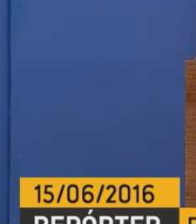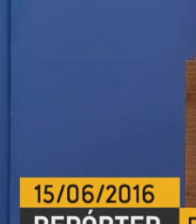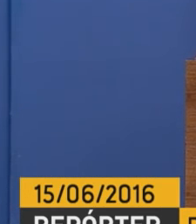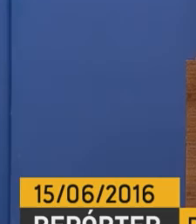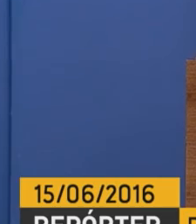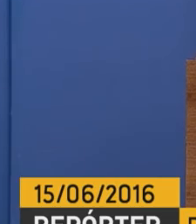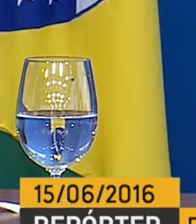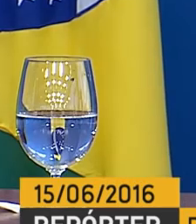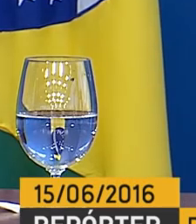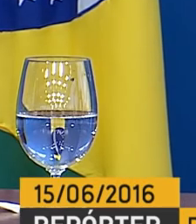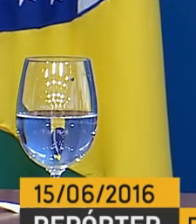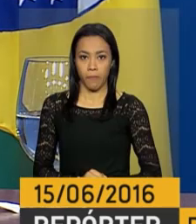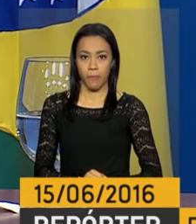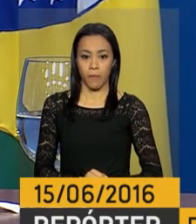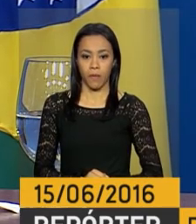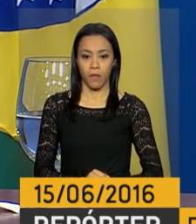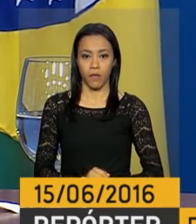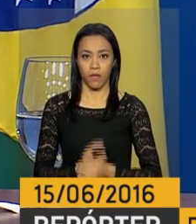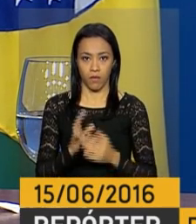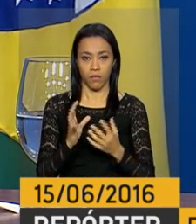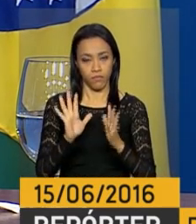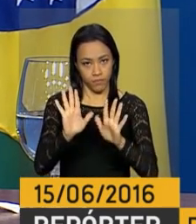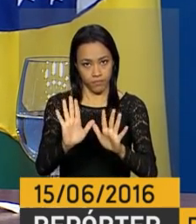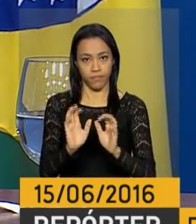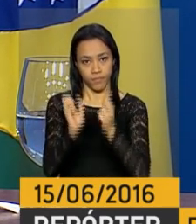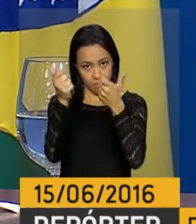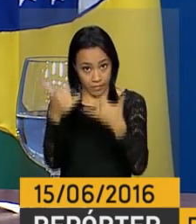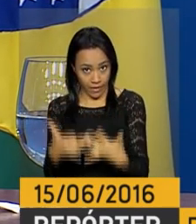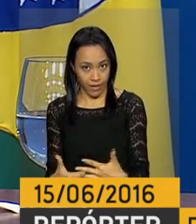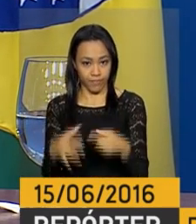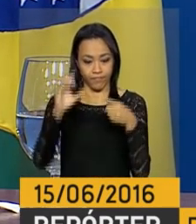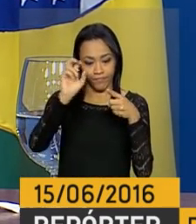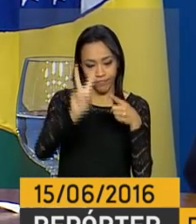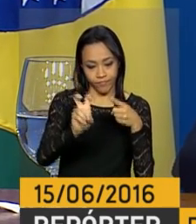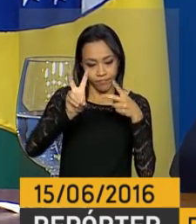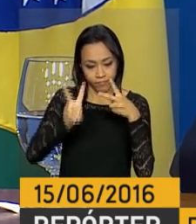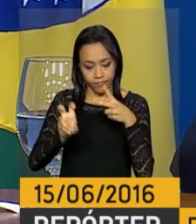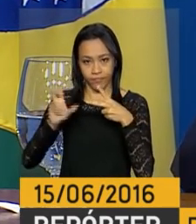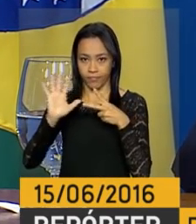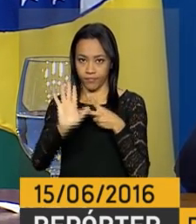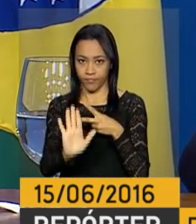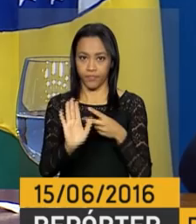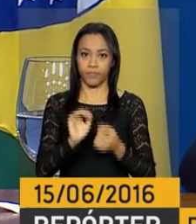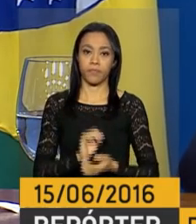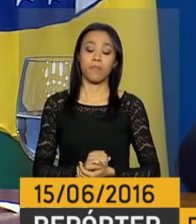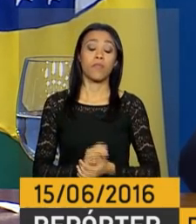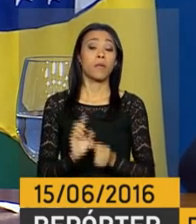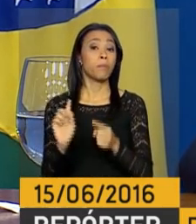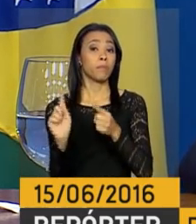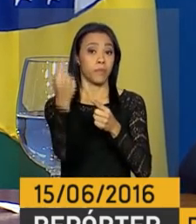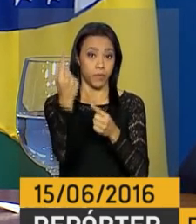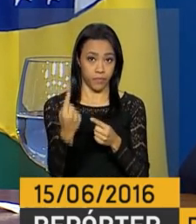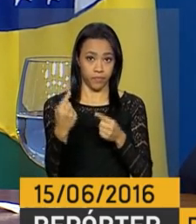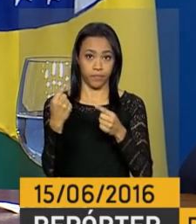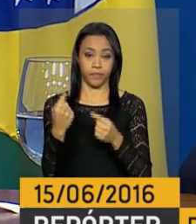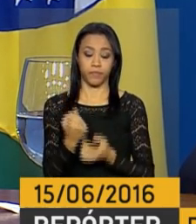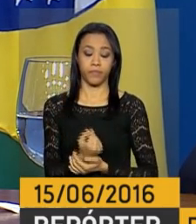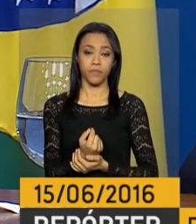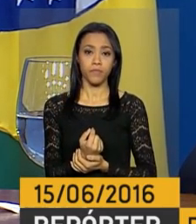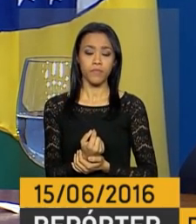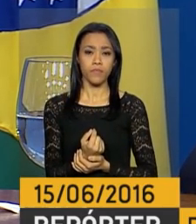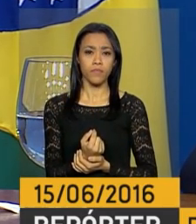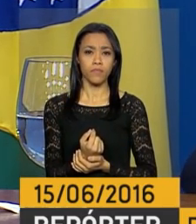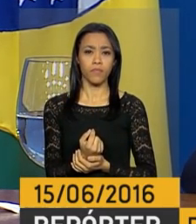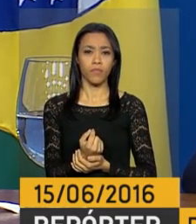Muito bem, vamos eh por partes. em primeiro lugar, o